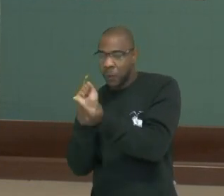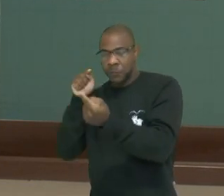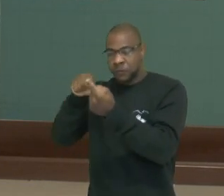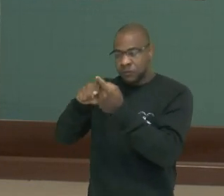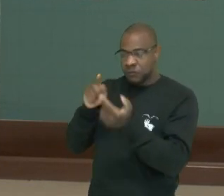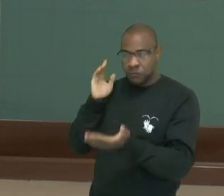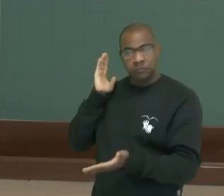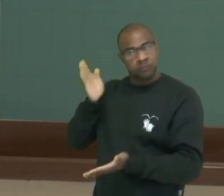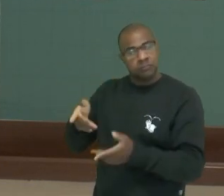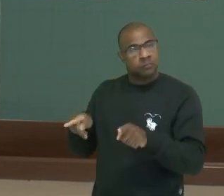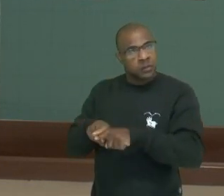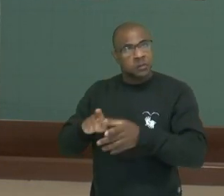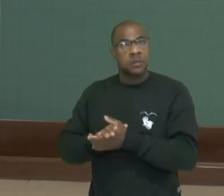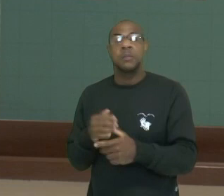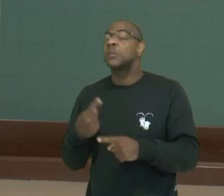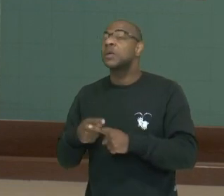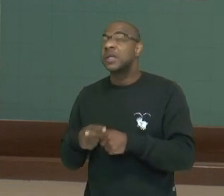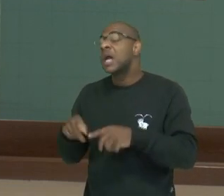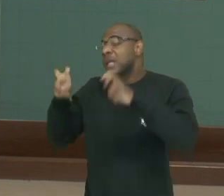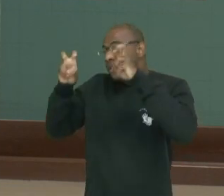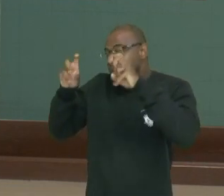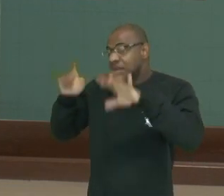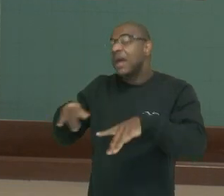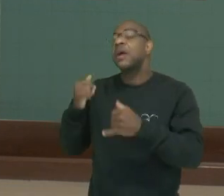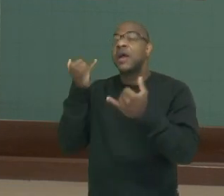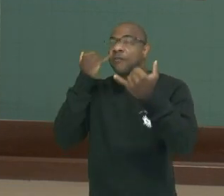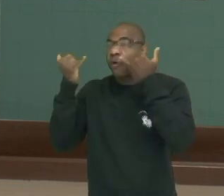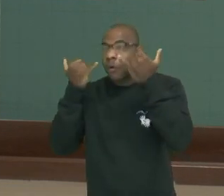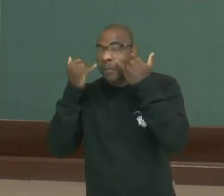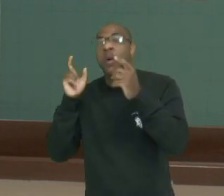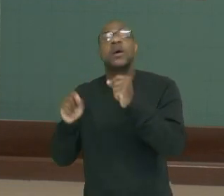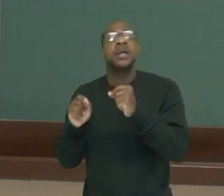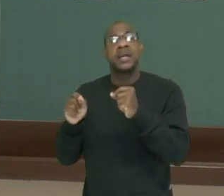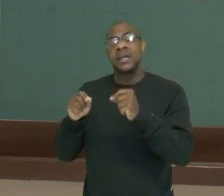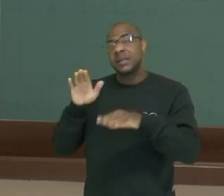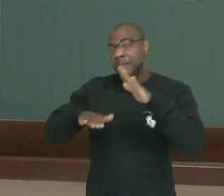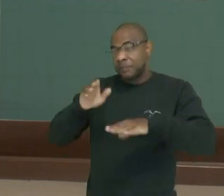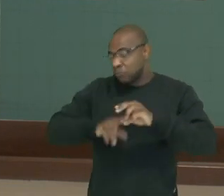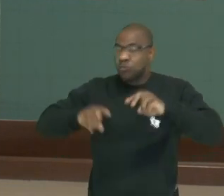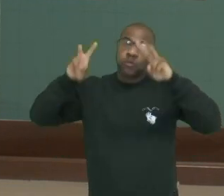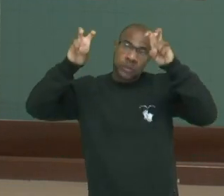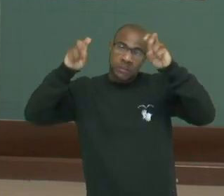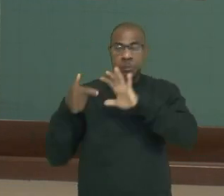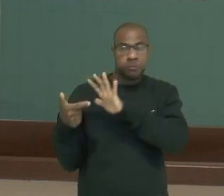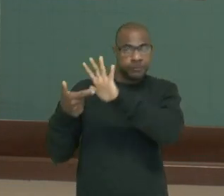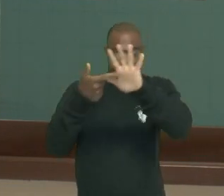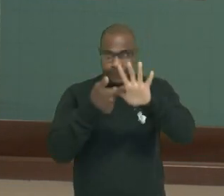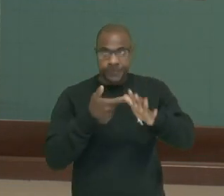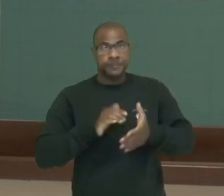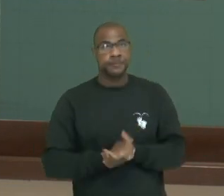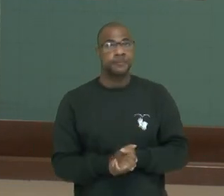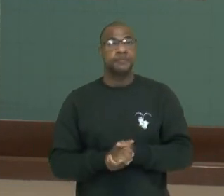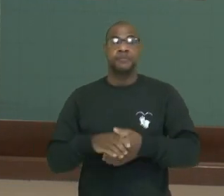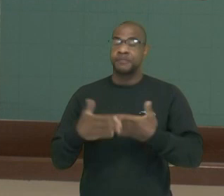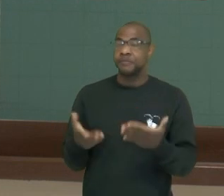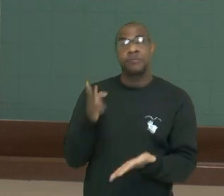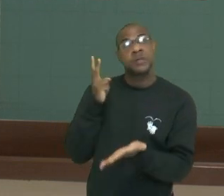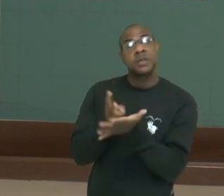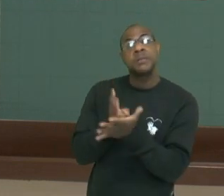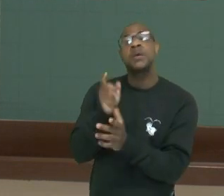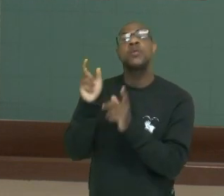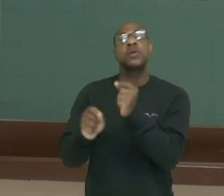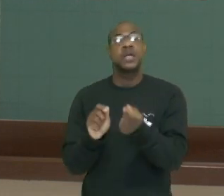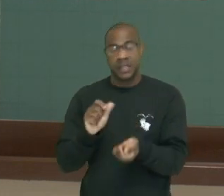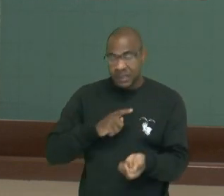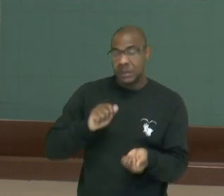a finalidade da entrevista é informar a respeito desse assunto, dessa temática. Sempre